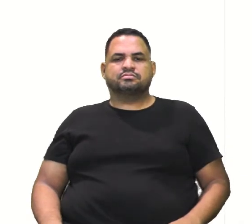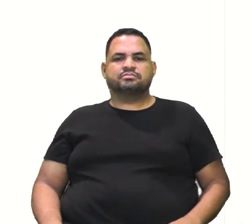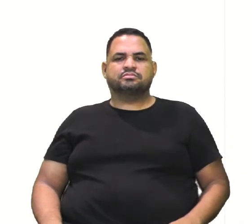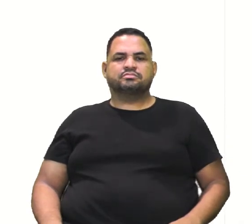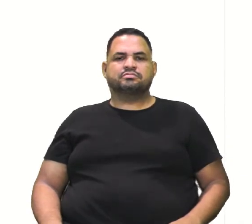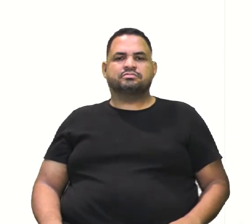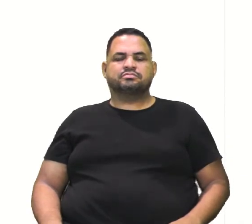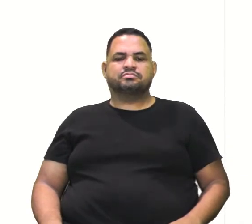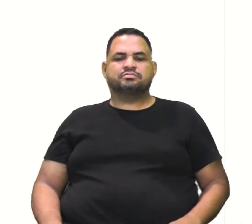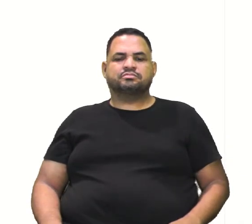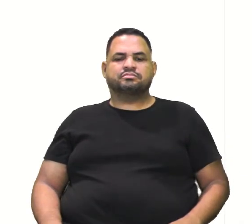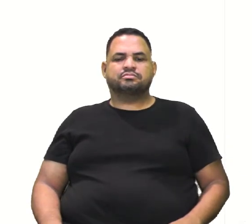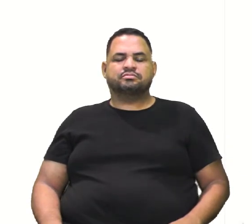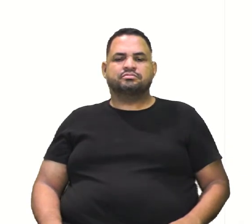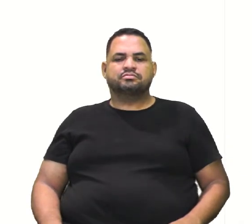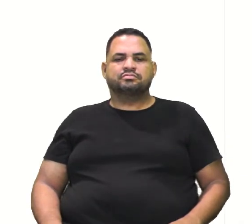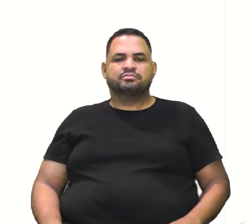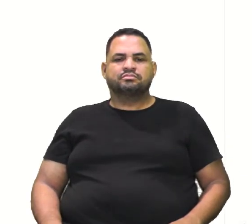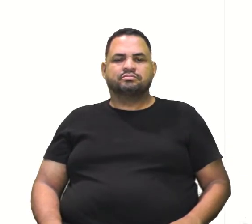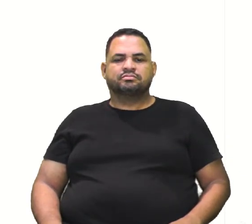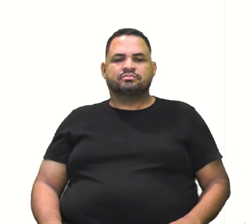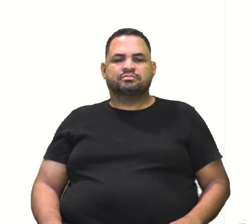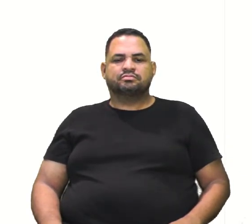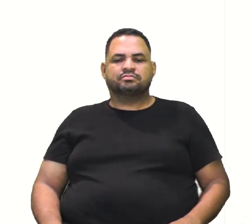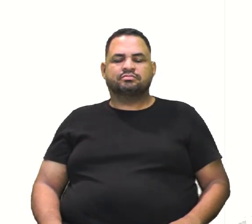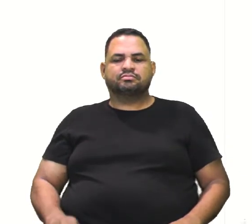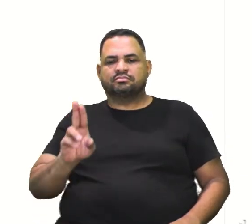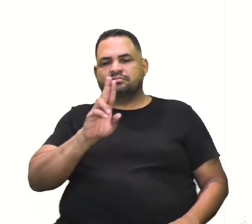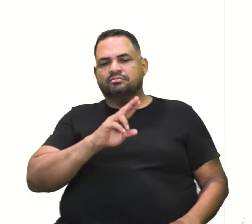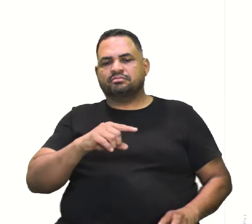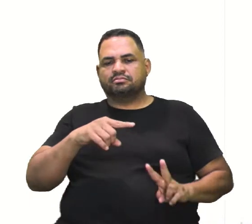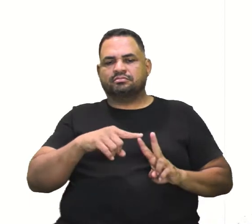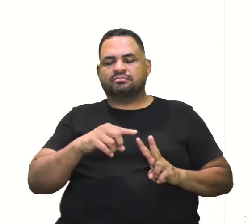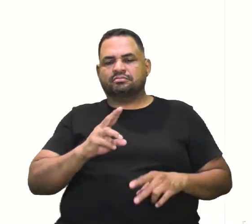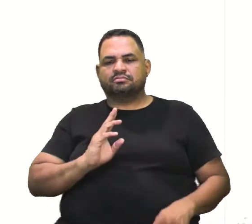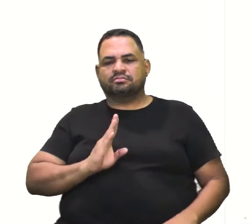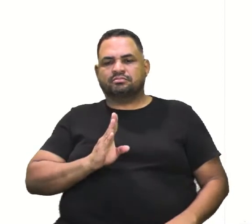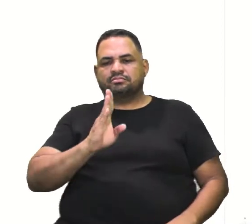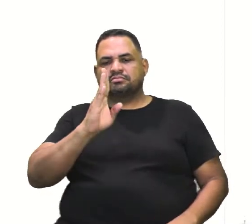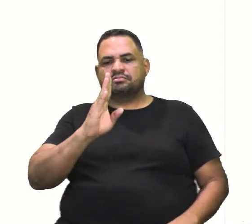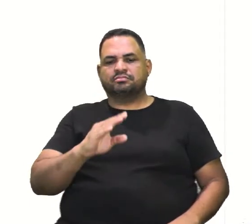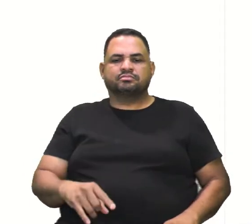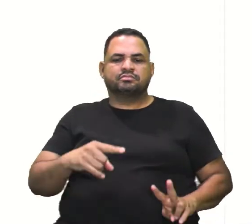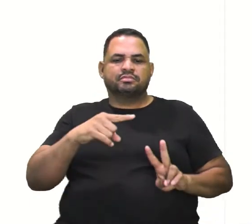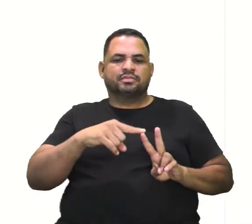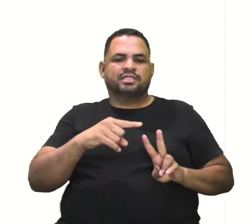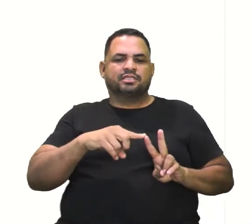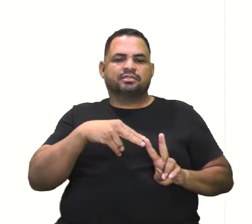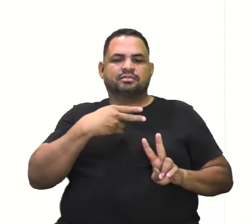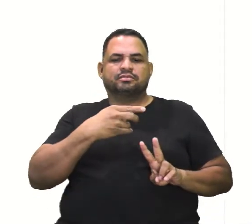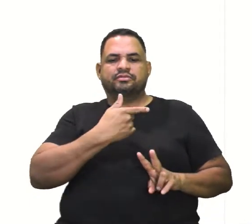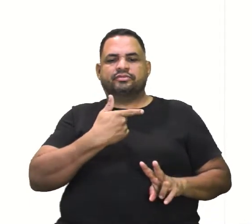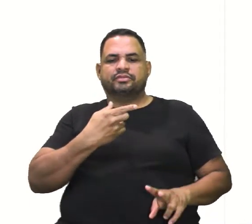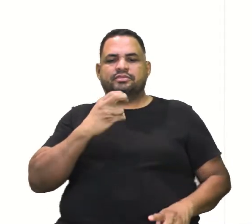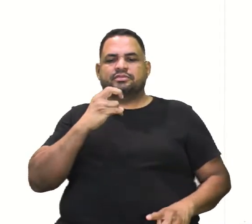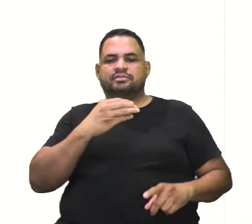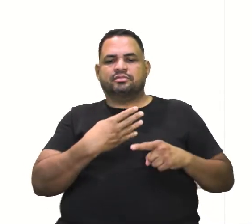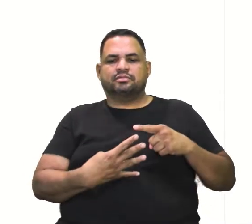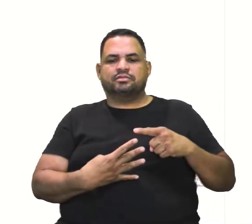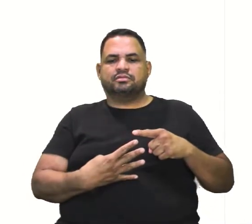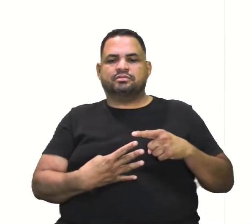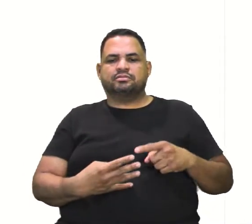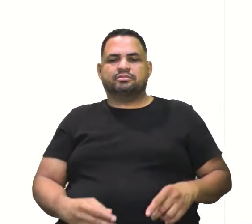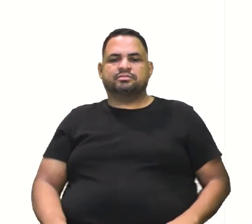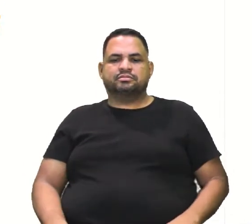É verdade, boa. Senão Então fica vamos muito lá, difícil. vamos aplicar a raiz já direitinho. Isso. Raiz quadrada de 25 quartos, porque